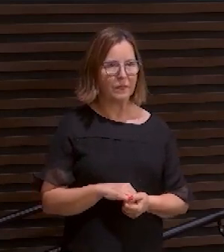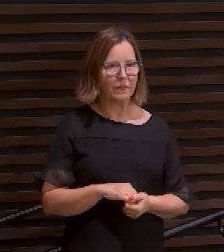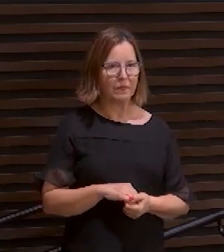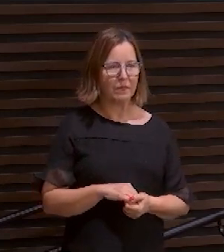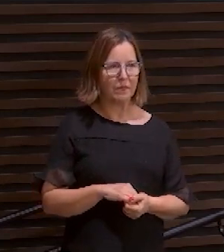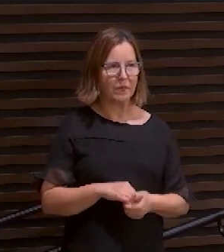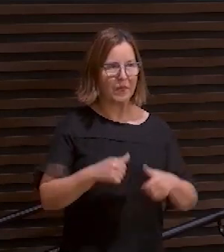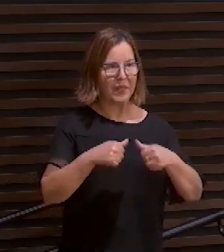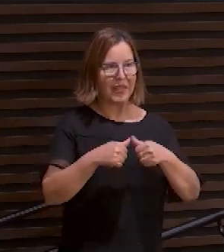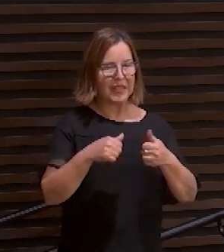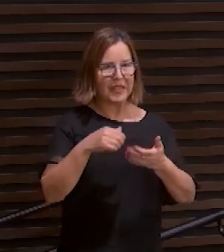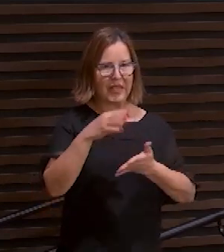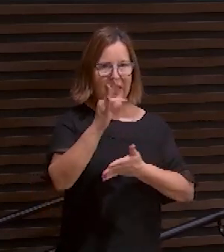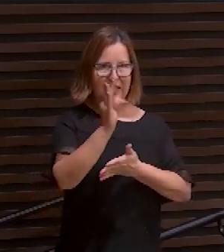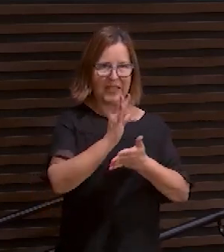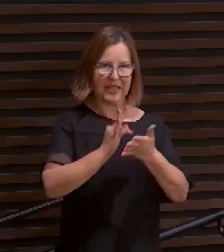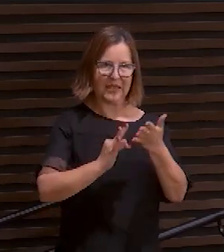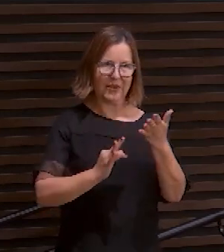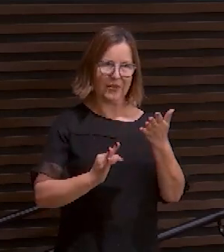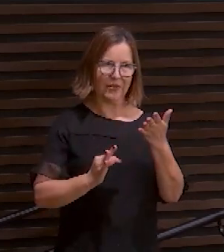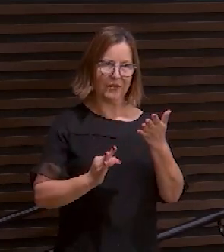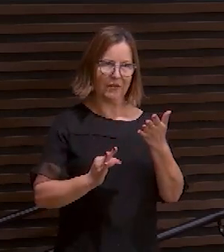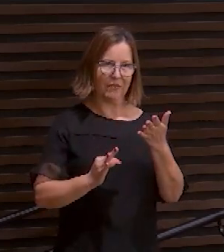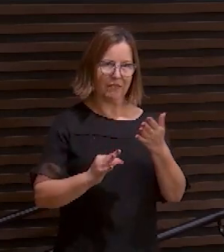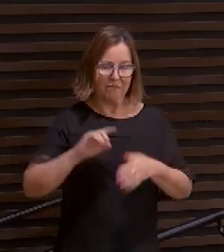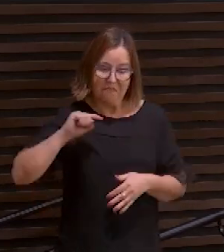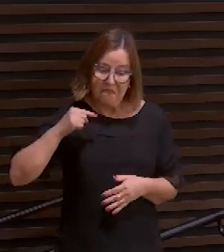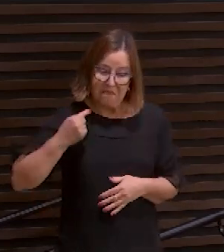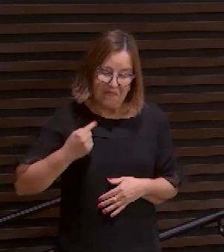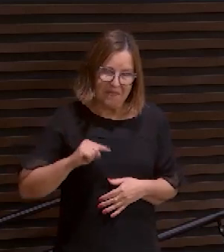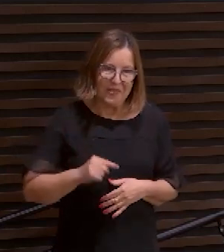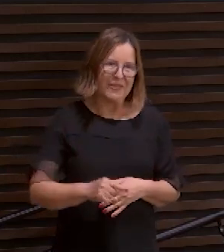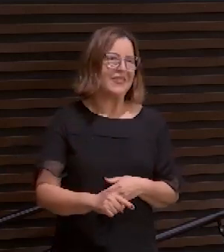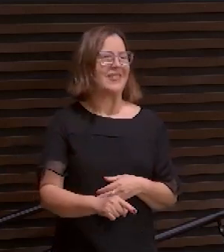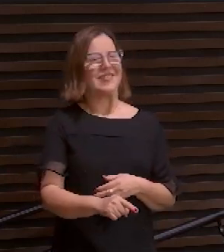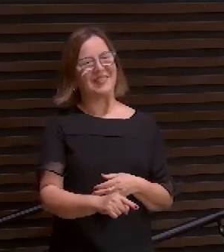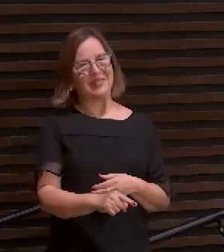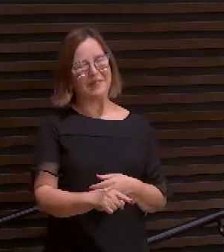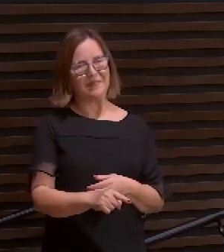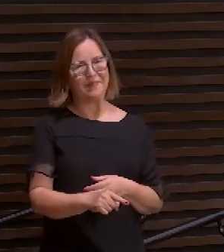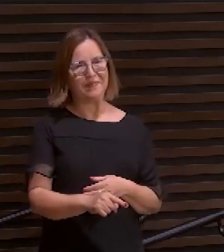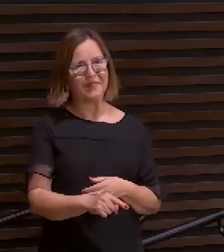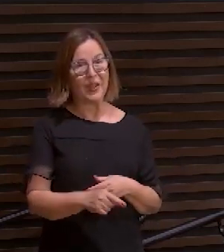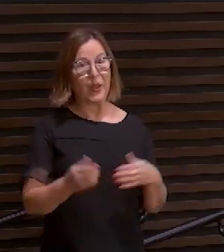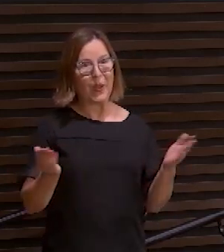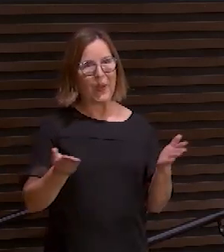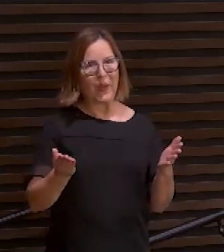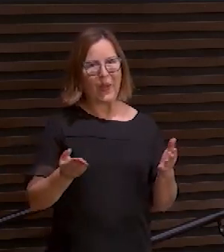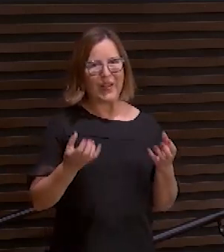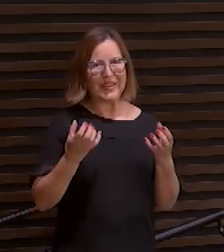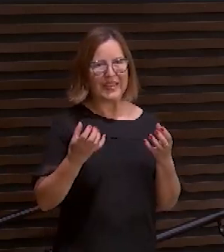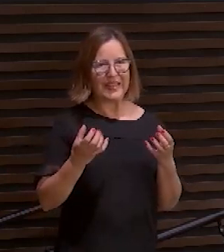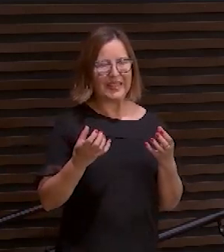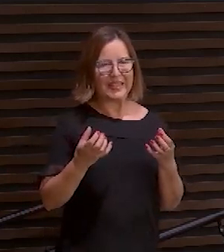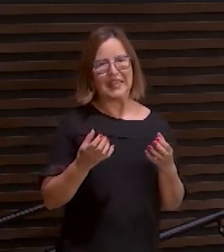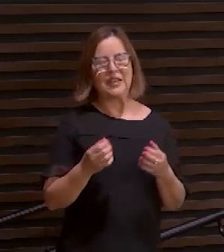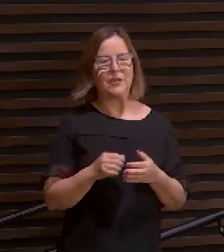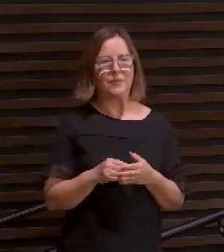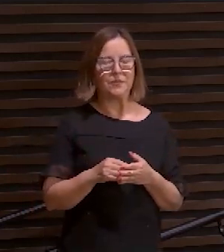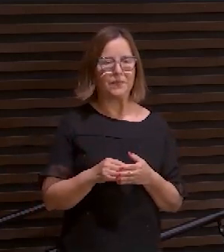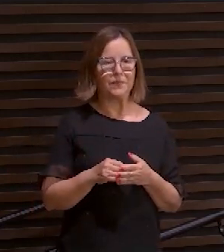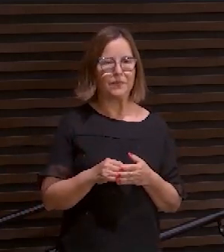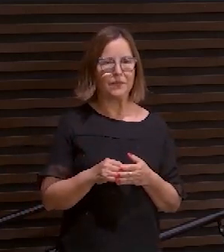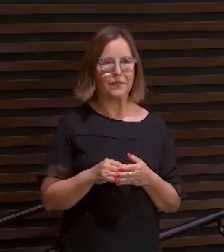Esse texto é muito profundo. E hoje eu quero explorar 3